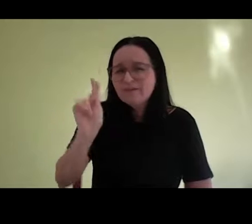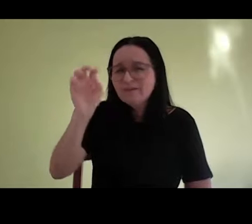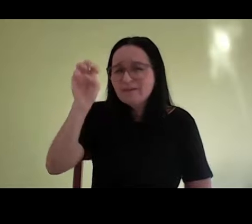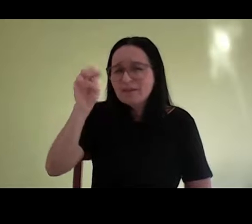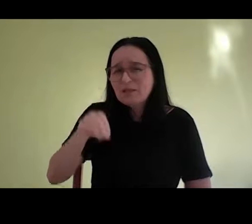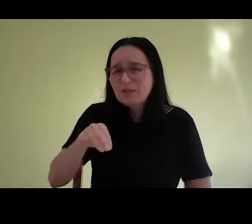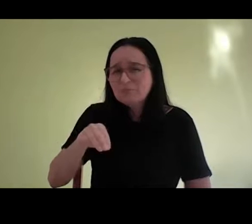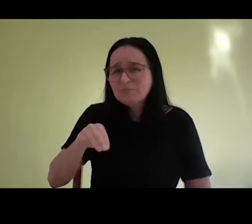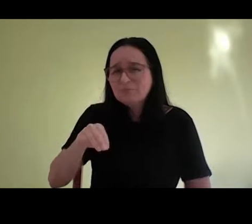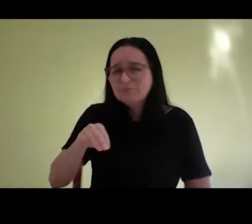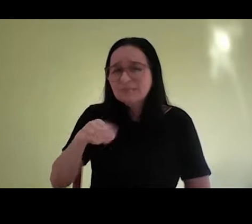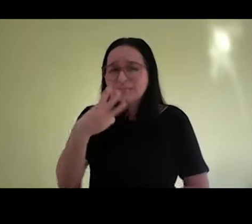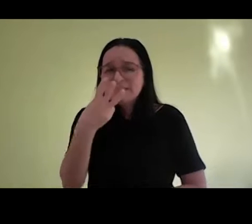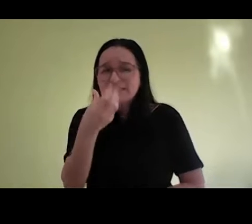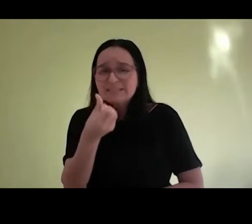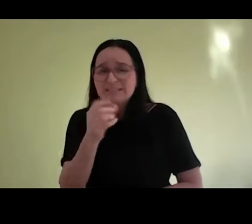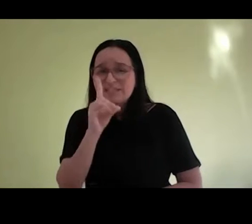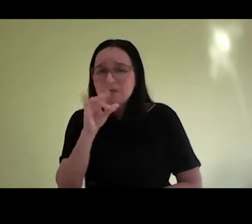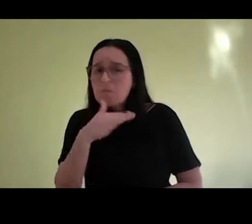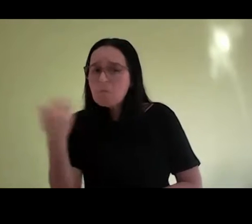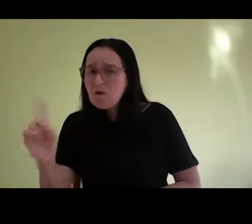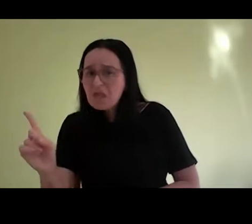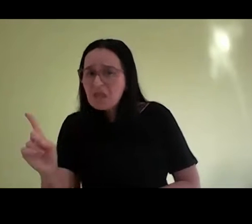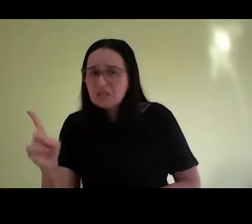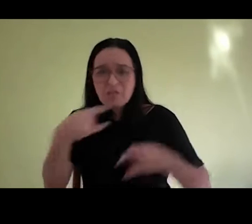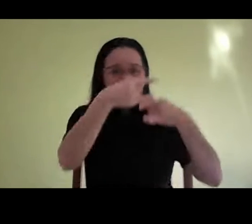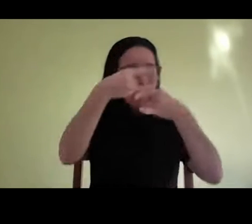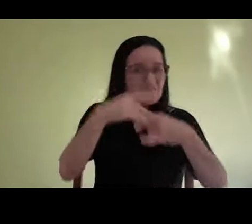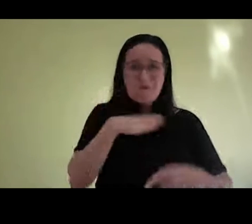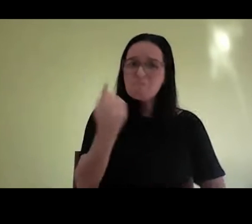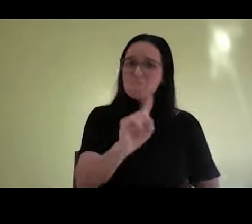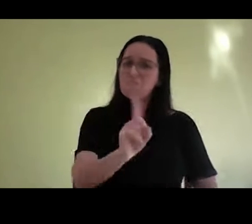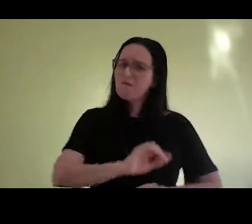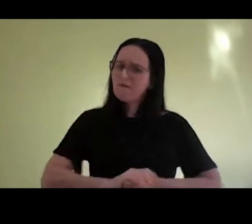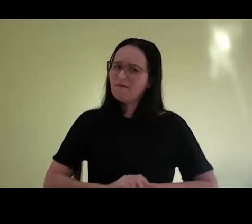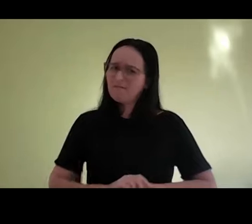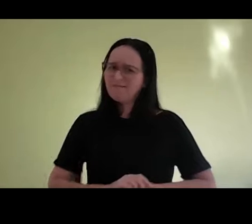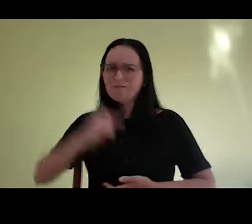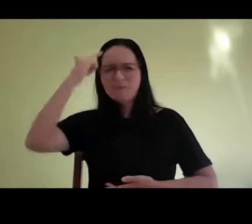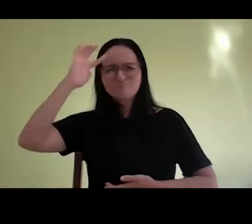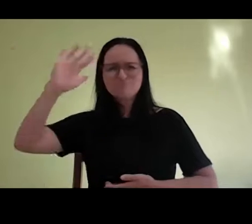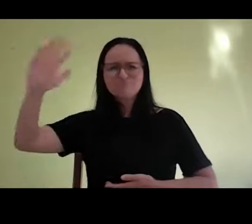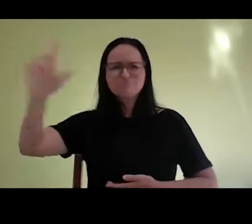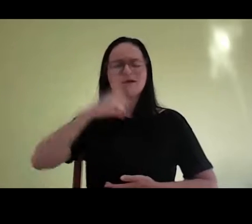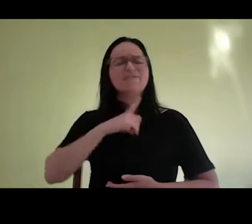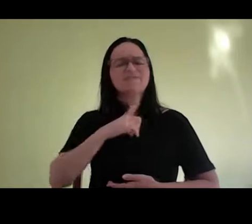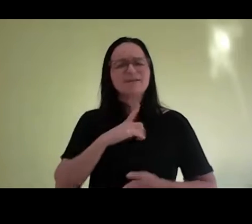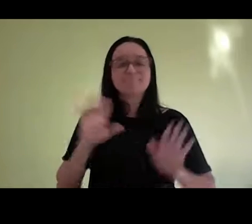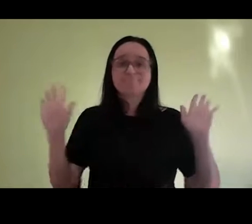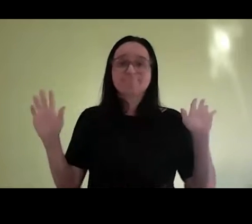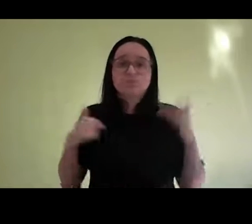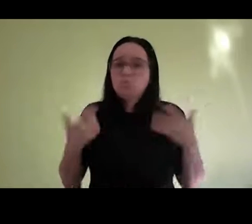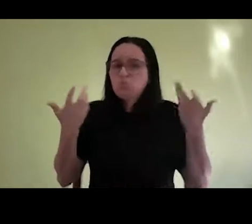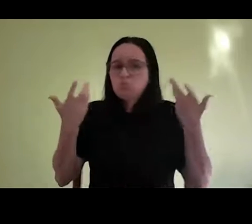morri, eu não vou morrer nessa live, tá? Então, o que que eu pensei? Eu não quero ver as pessoas